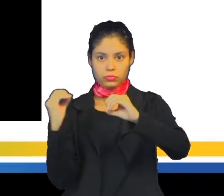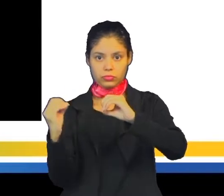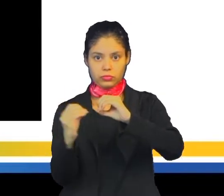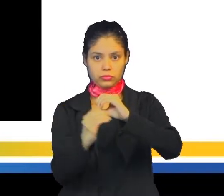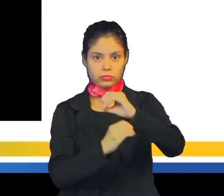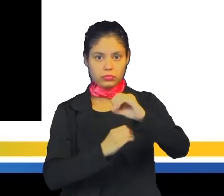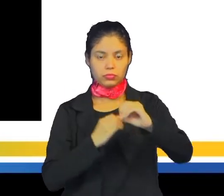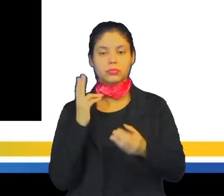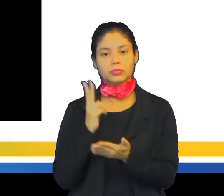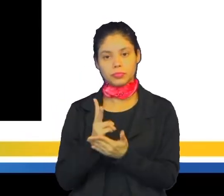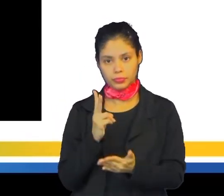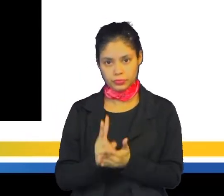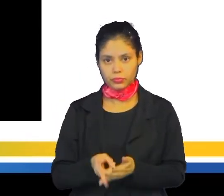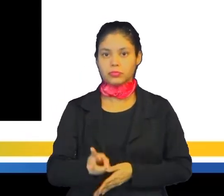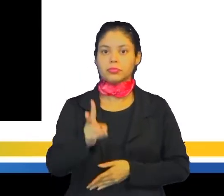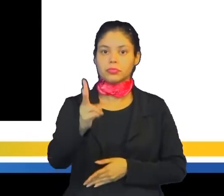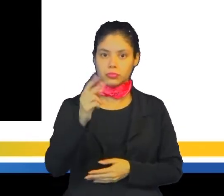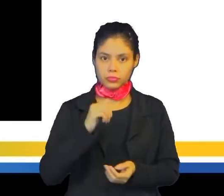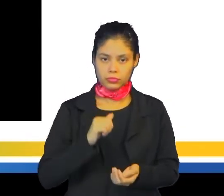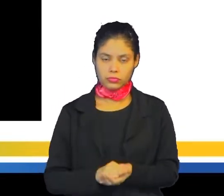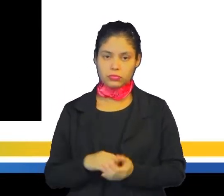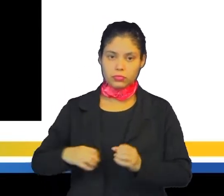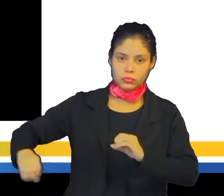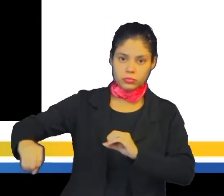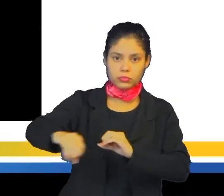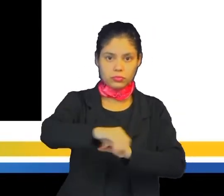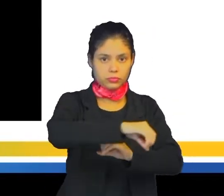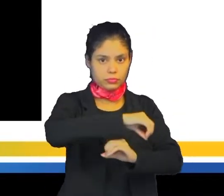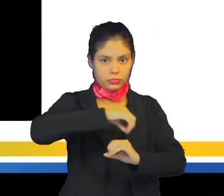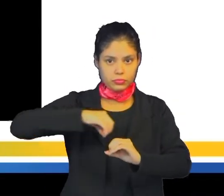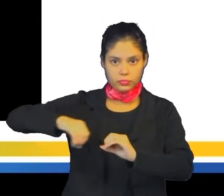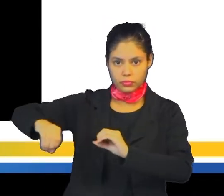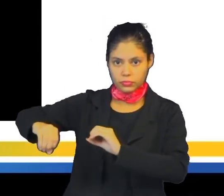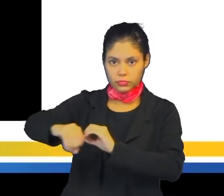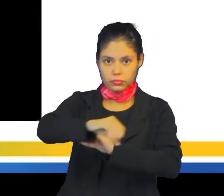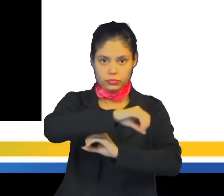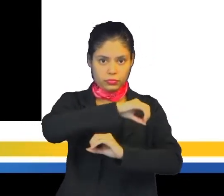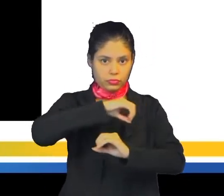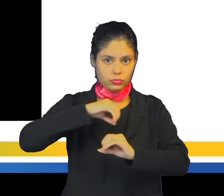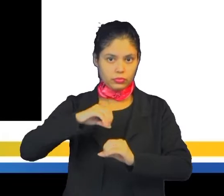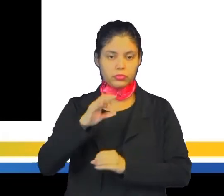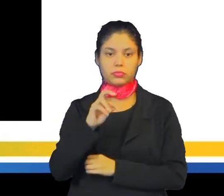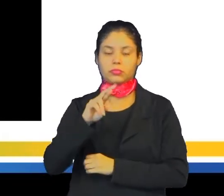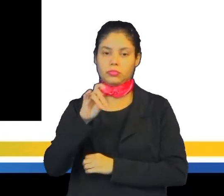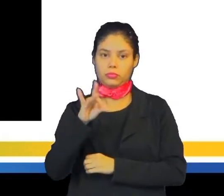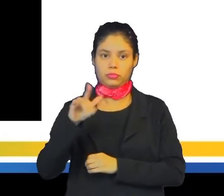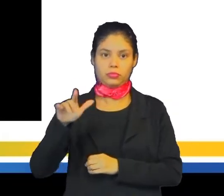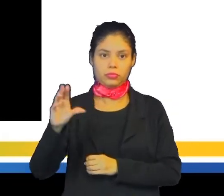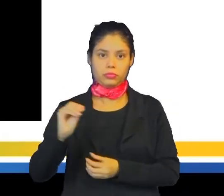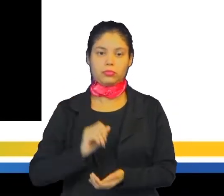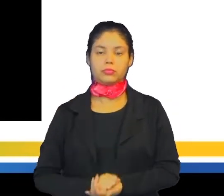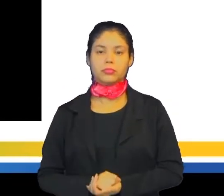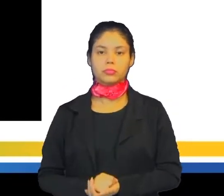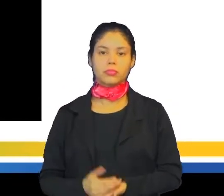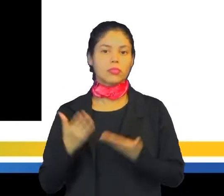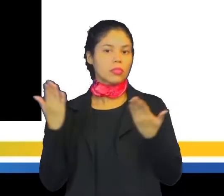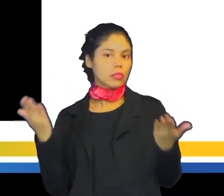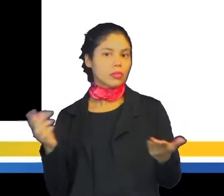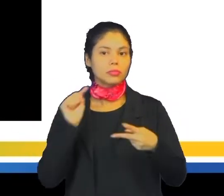faz um movimento de rotação quando ela gira ao redor do sol ela faz esse movimento de translação